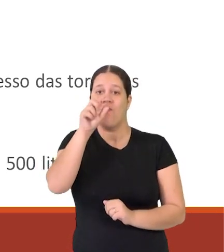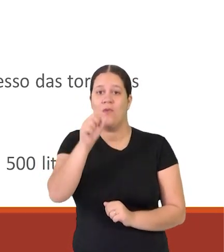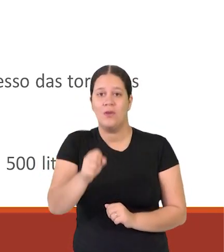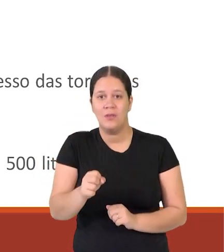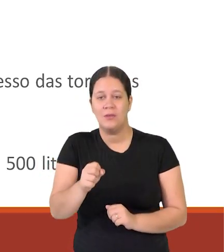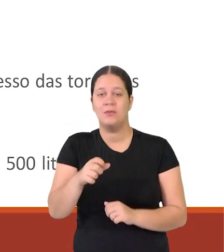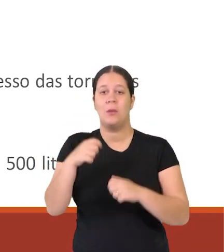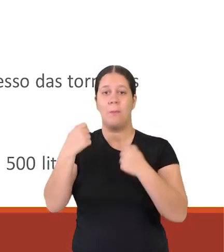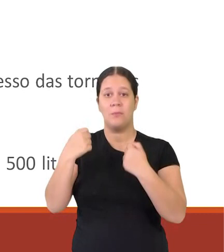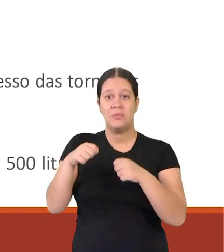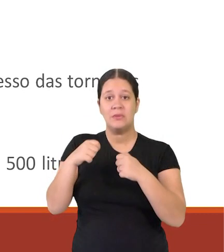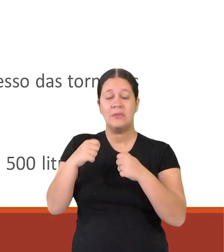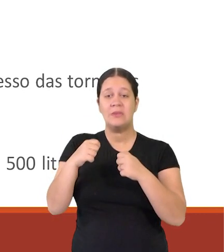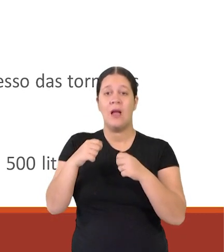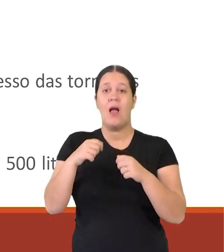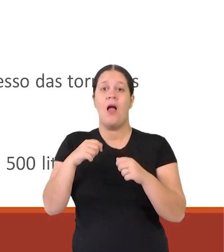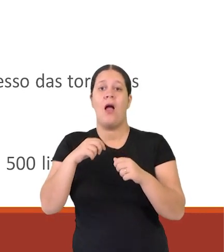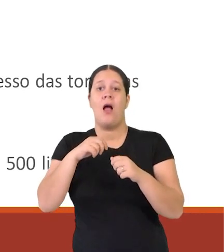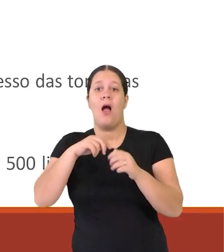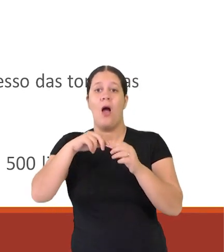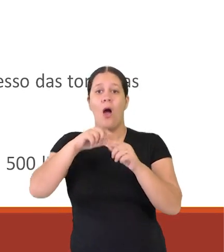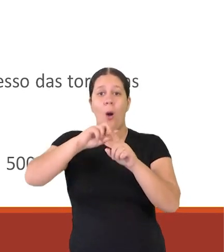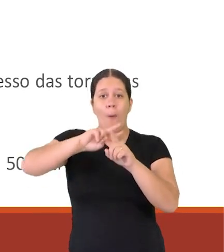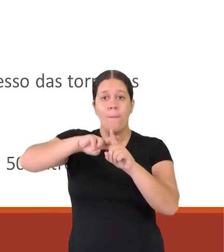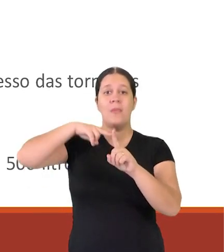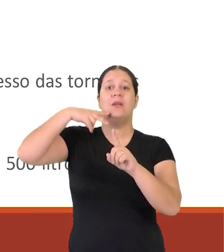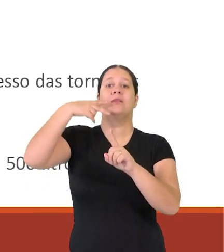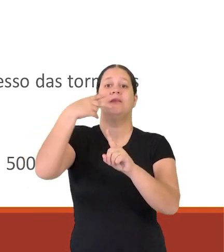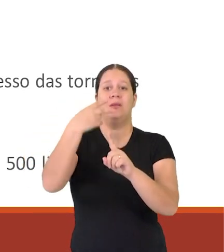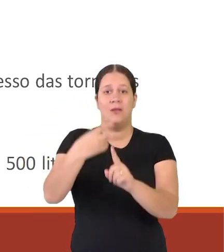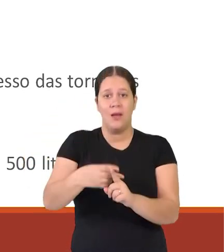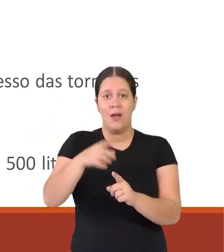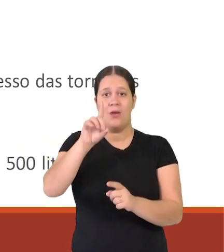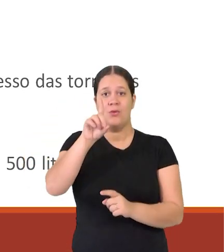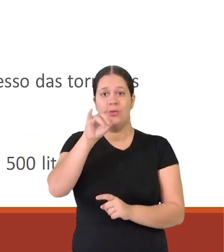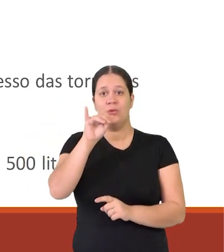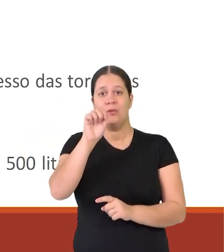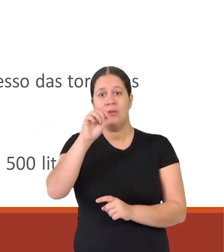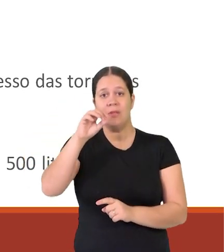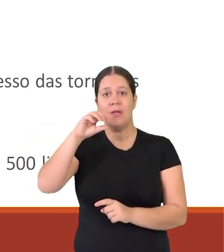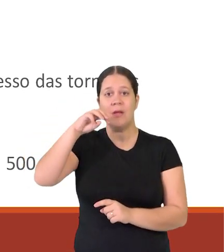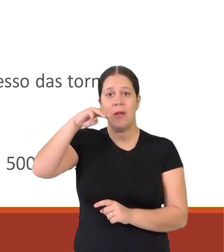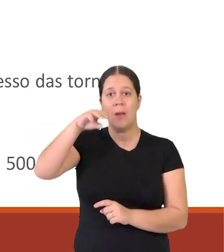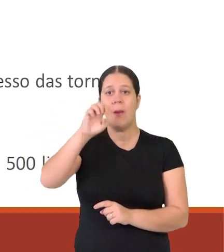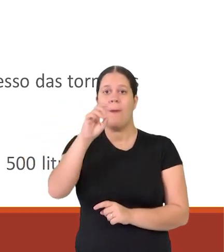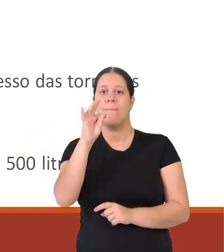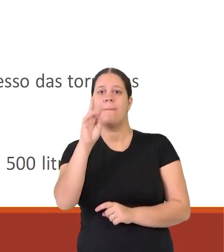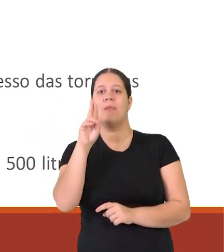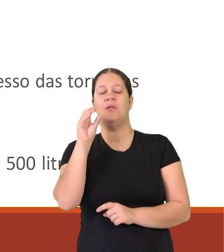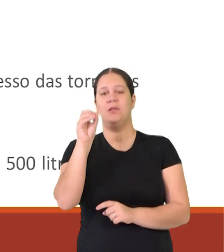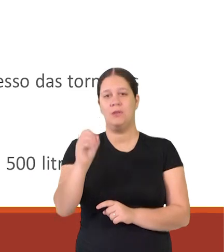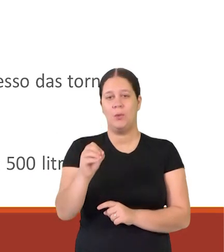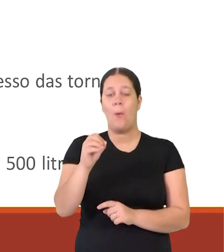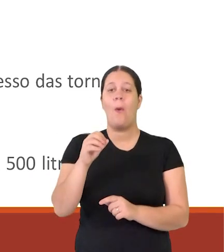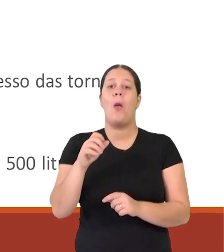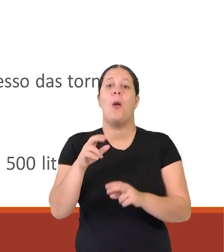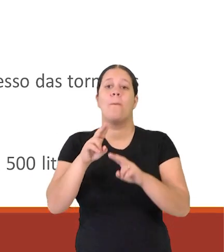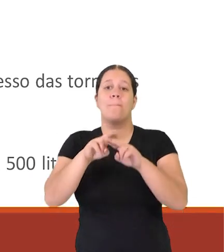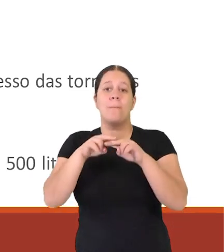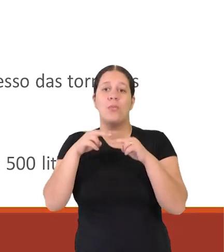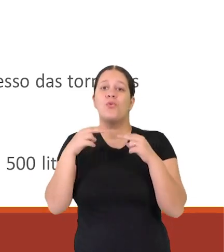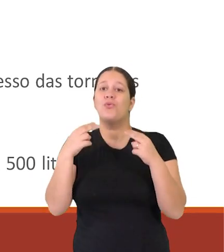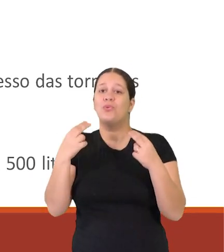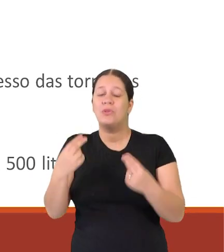das torneiras até a caixa d'água. Perceba, se eu aumento o diâmetro, a quantidade de água que vai passar por ali, ela pode ser maior, porém,